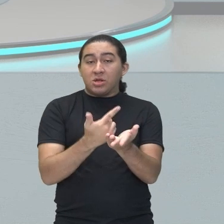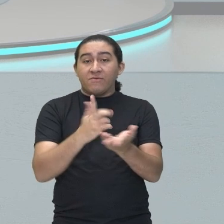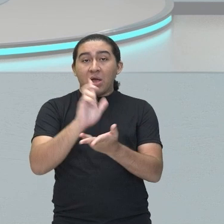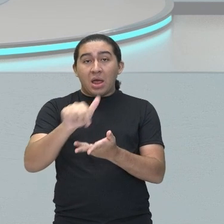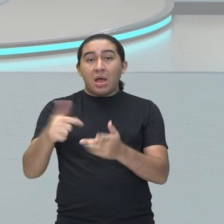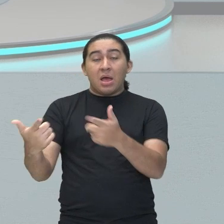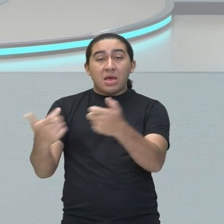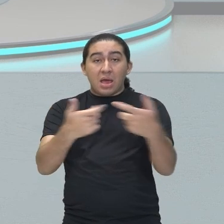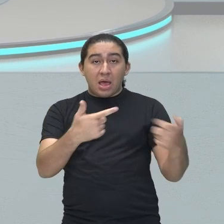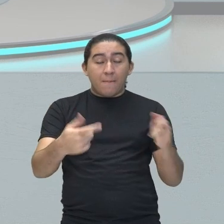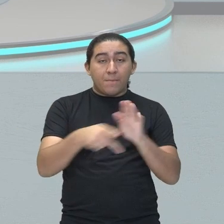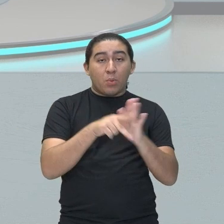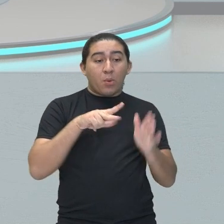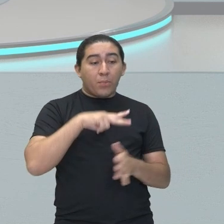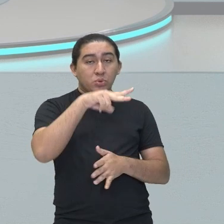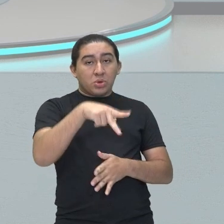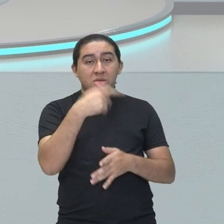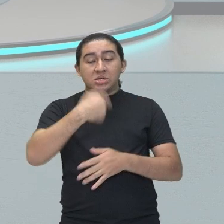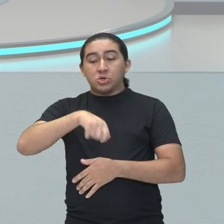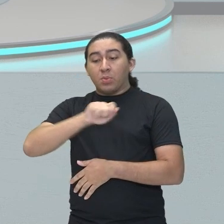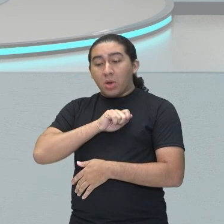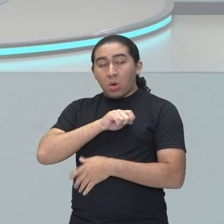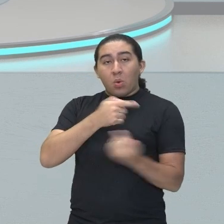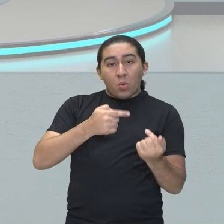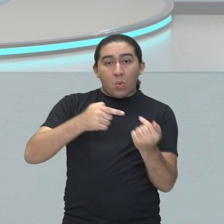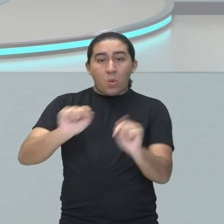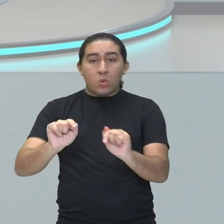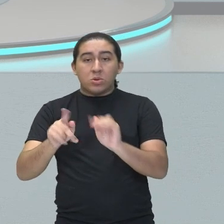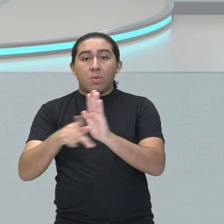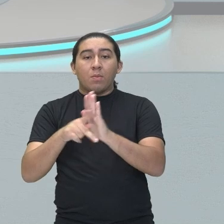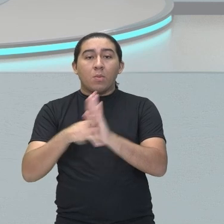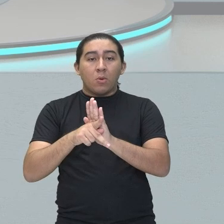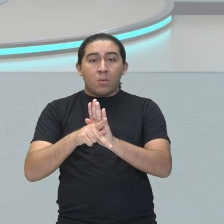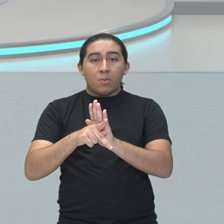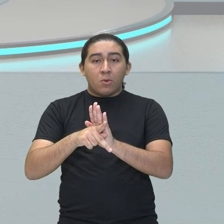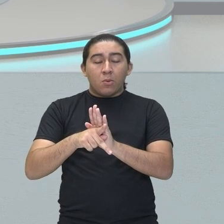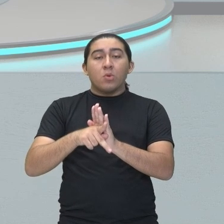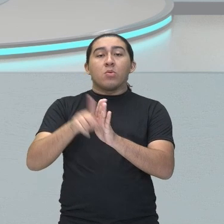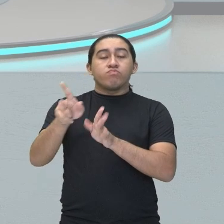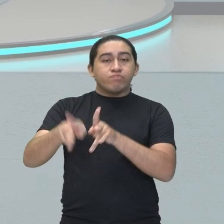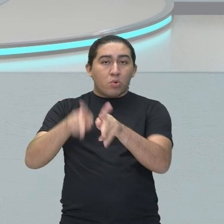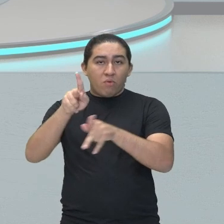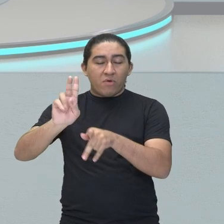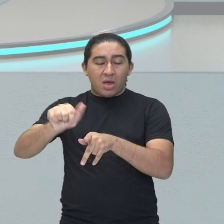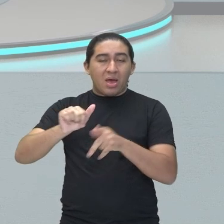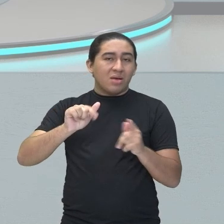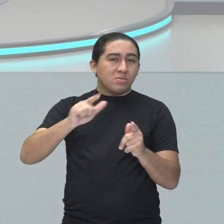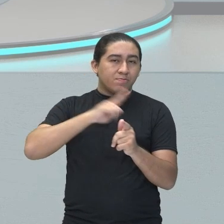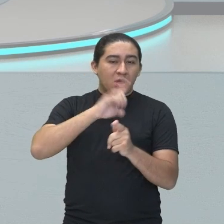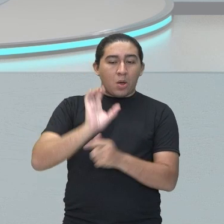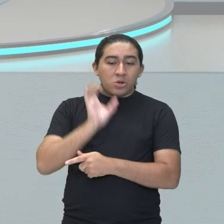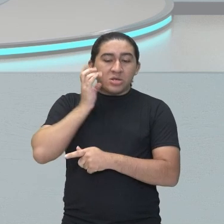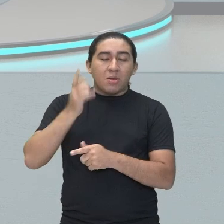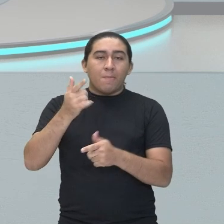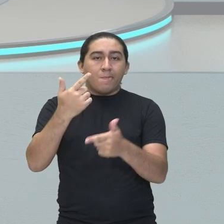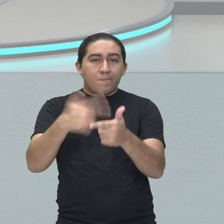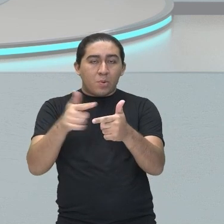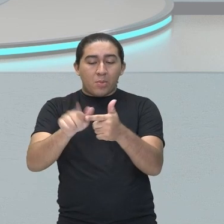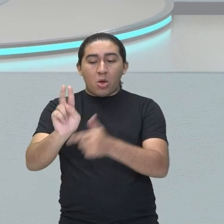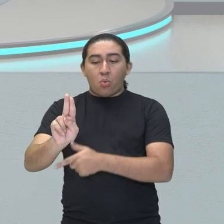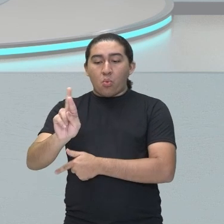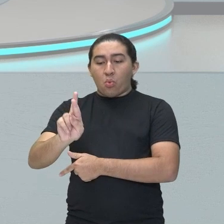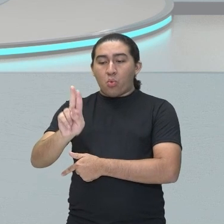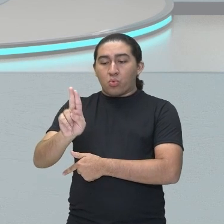pelos portugueses e espanhóis contra os 7 povos das missões do Uruguai. Olha aí. Então, o lugar